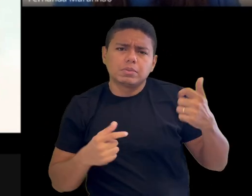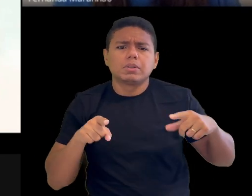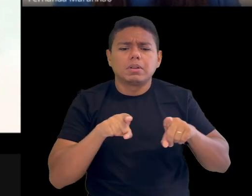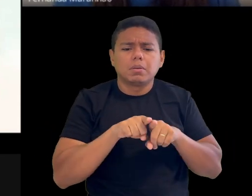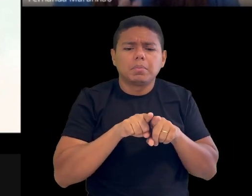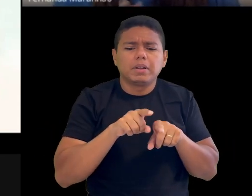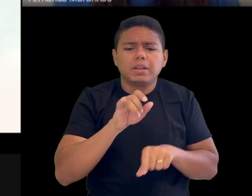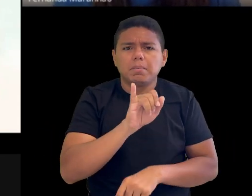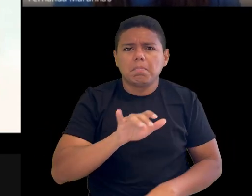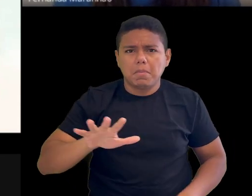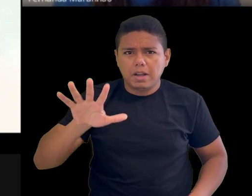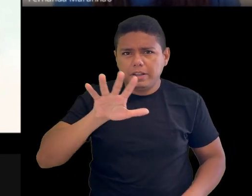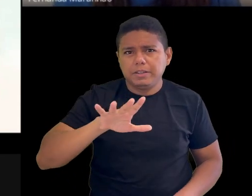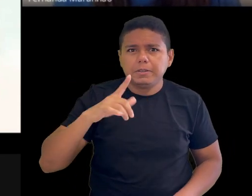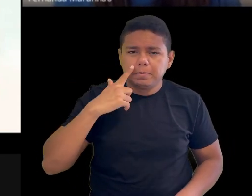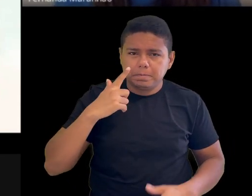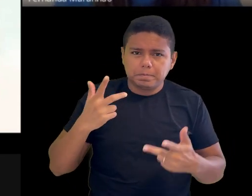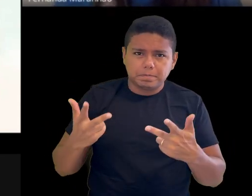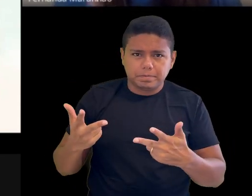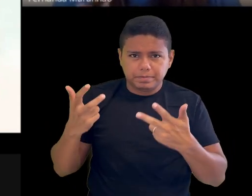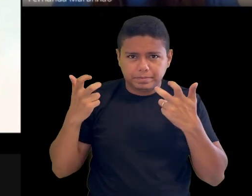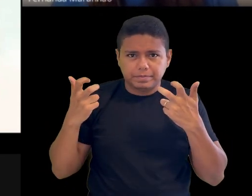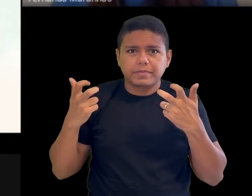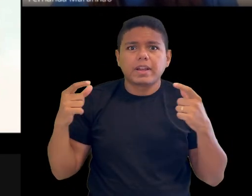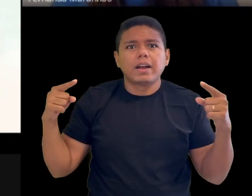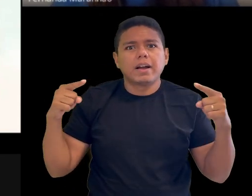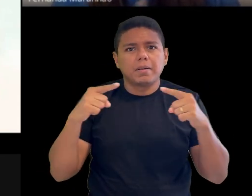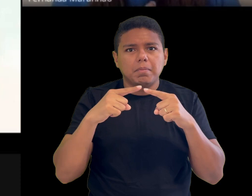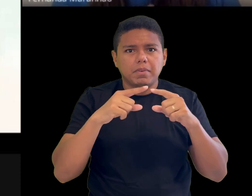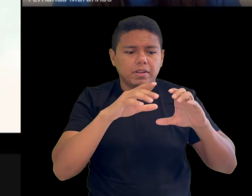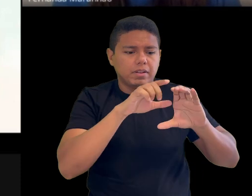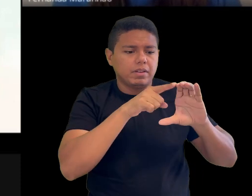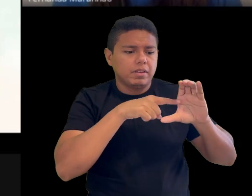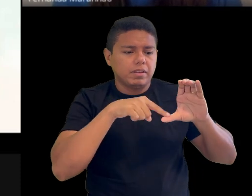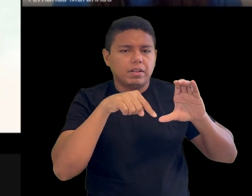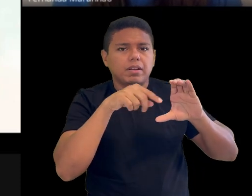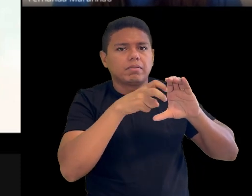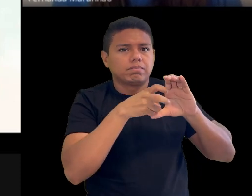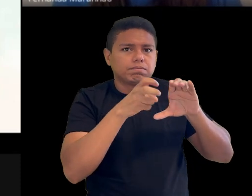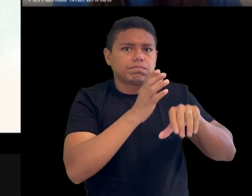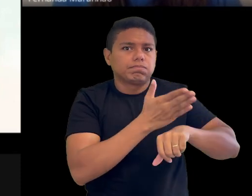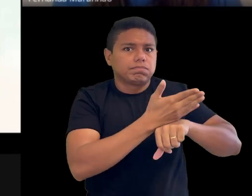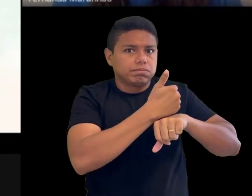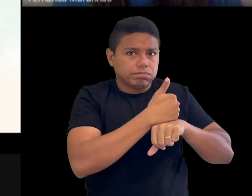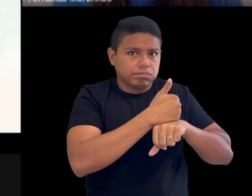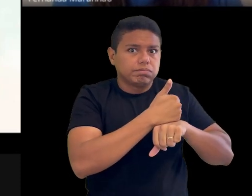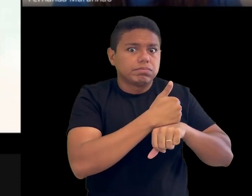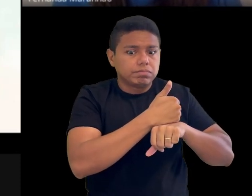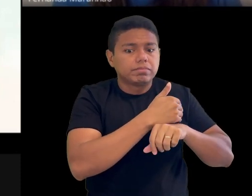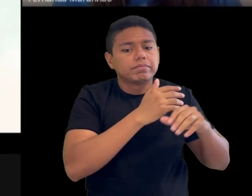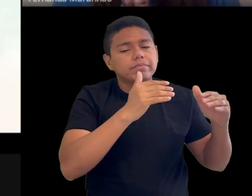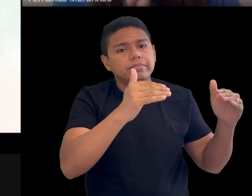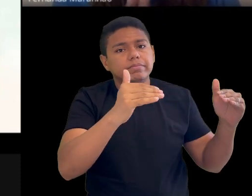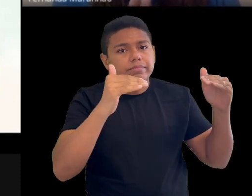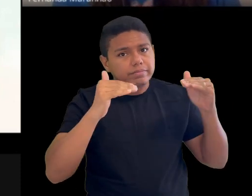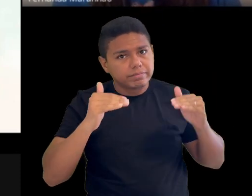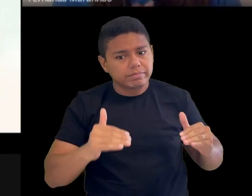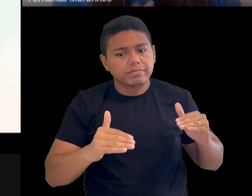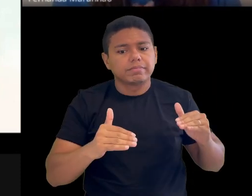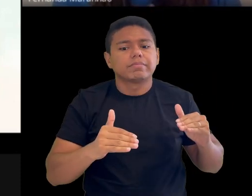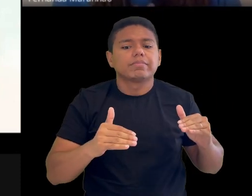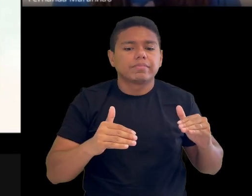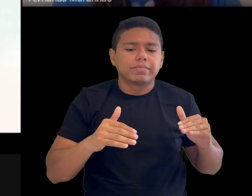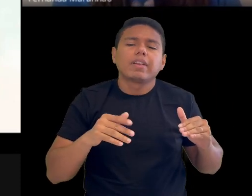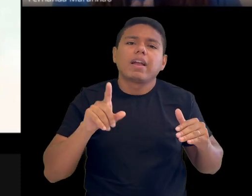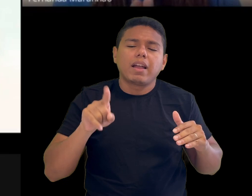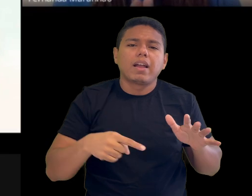com a placenta prévia no primeiro plano, e o segundo plano é uma imagem de Doppler colorida, mostrando uma placenta que